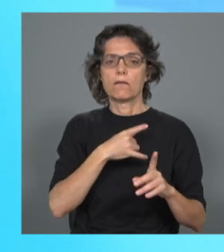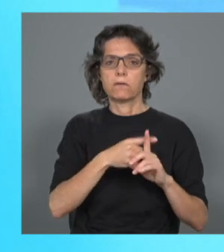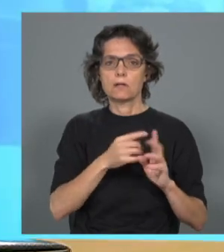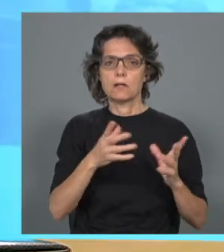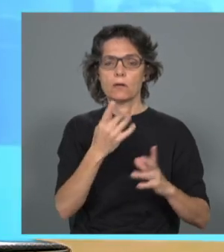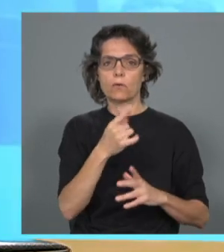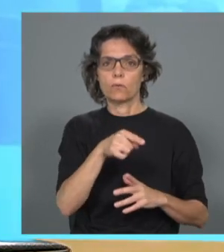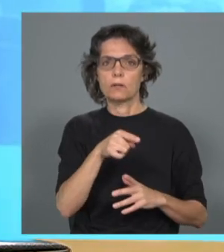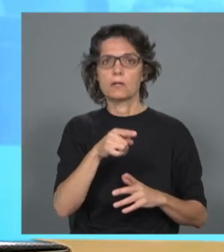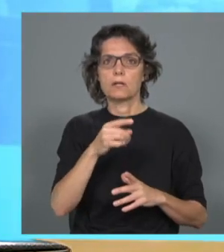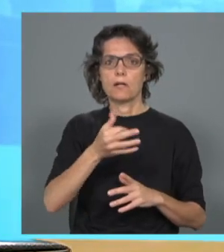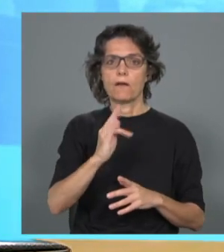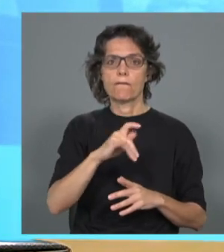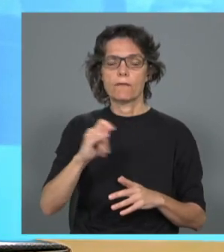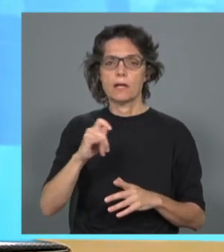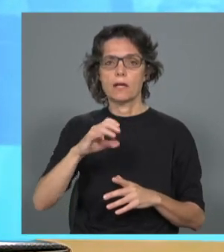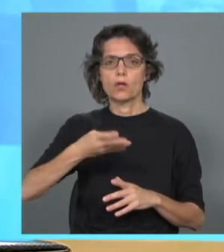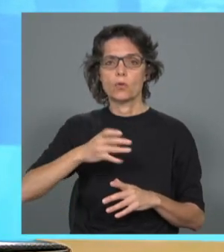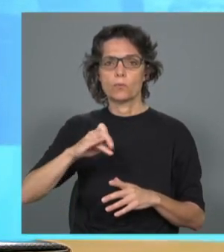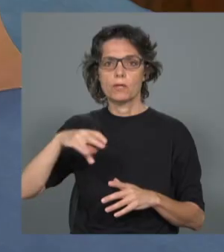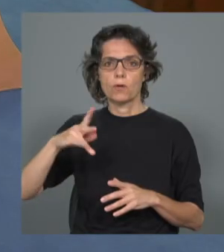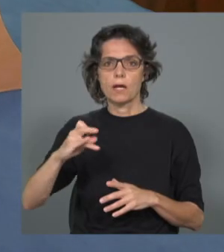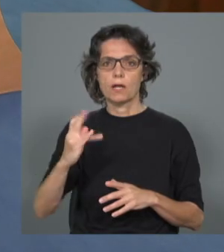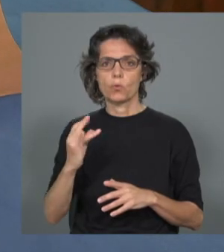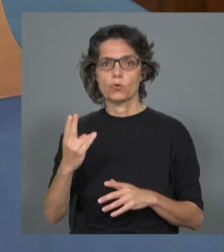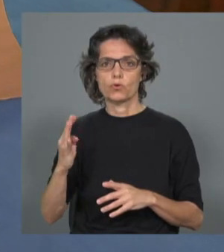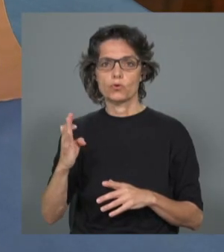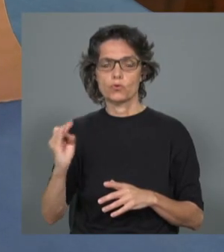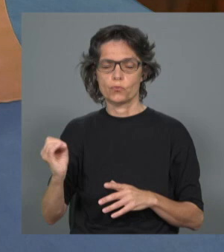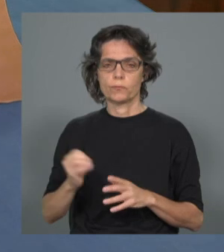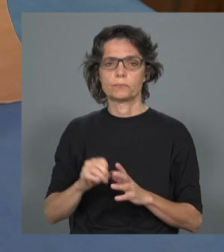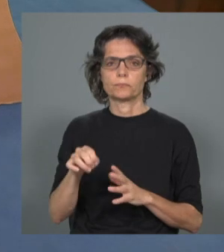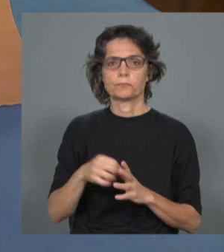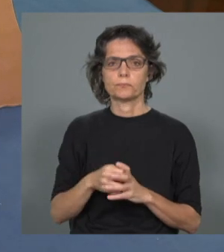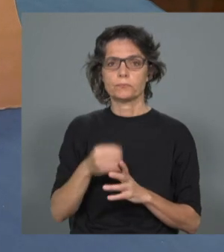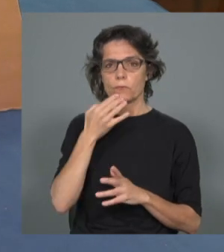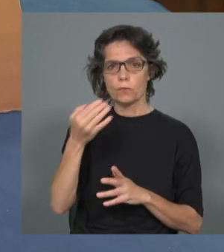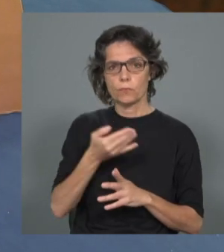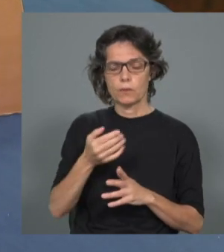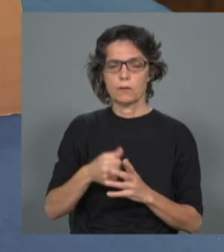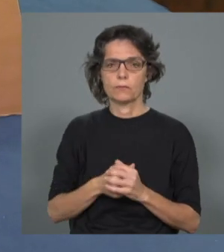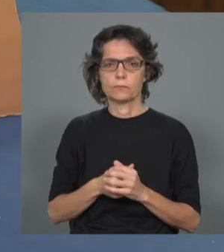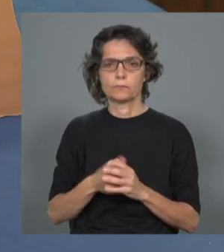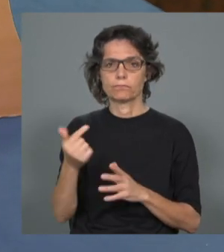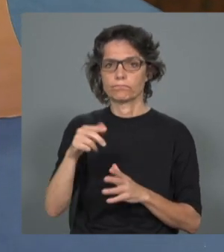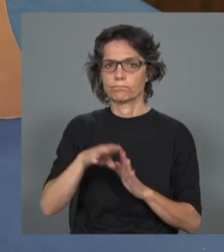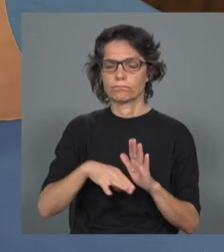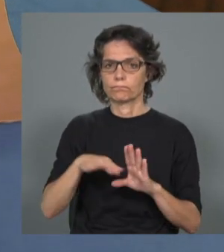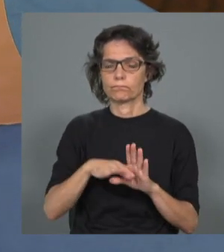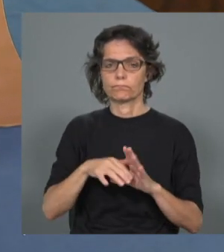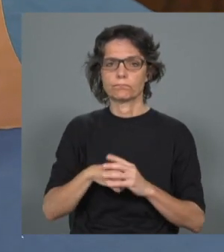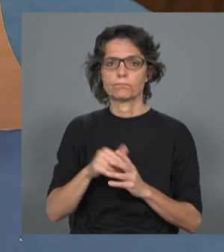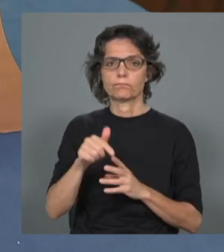tarde. Obrigado, Frei Hermínio, por estar connosco. Um programa onde comentamos a liturgia de domingo,